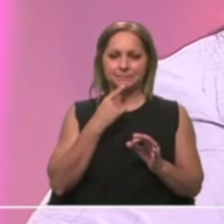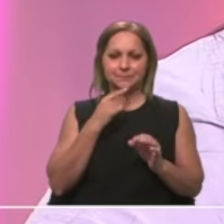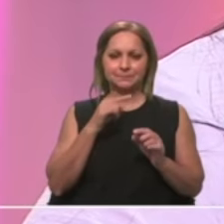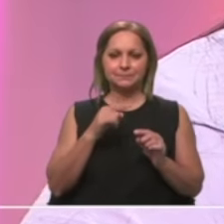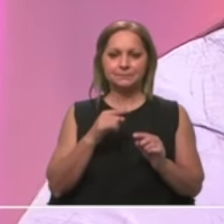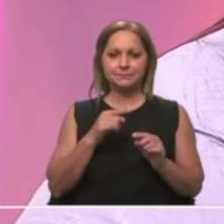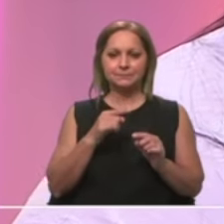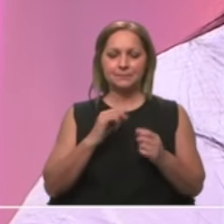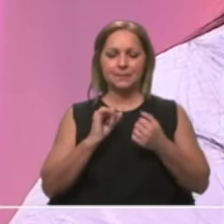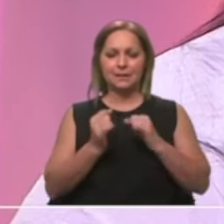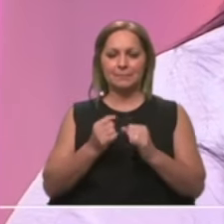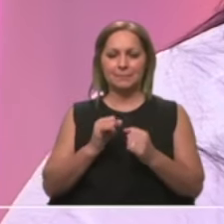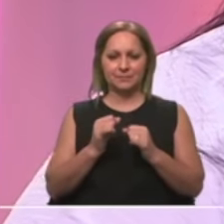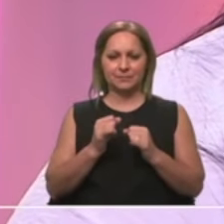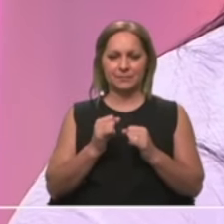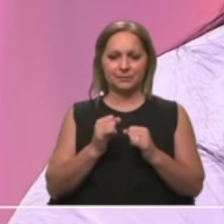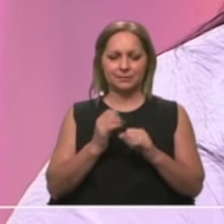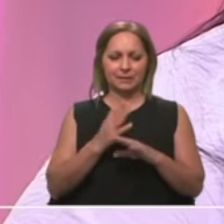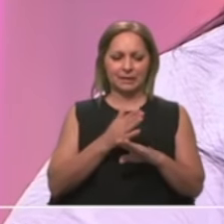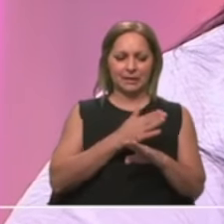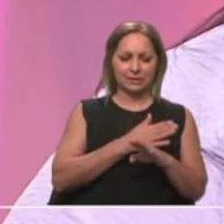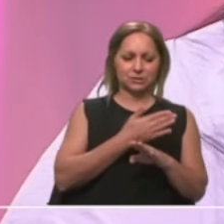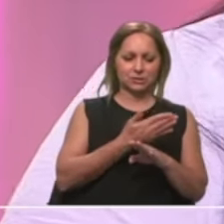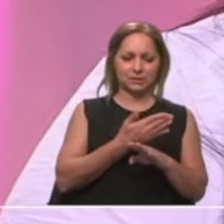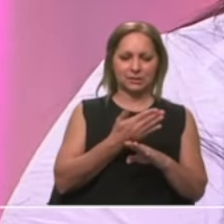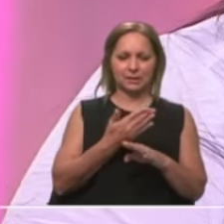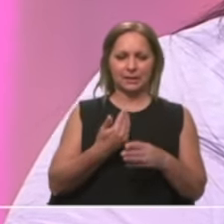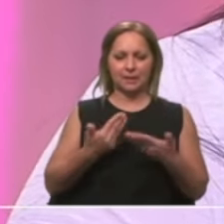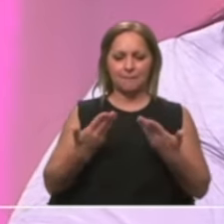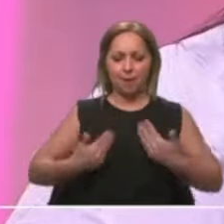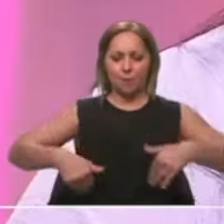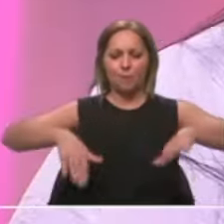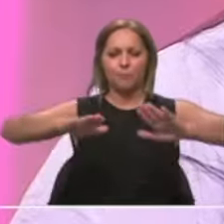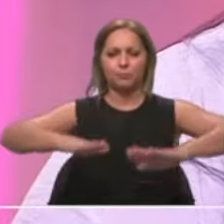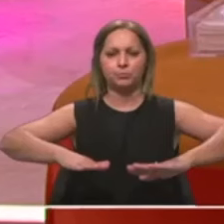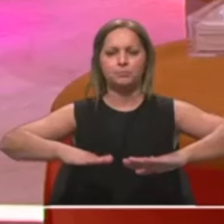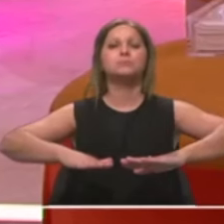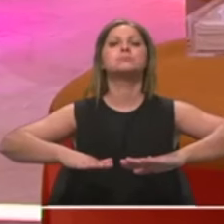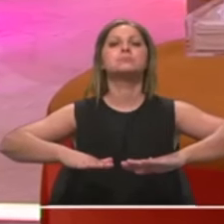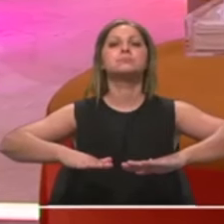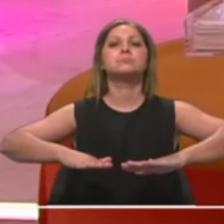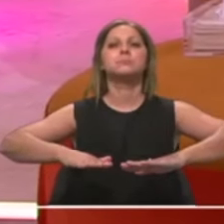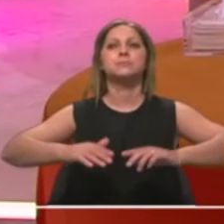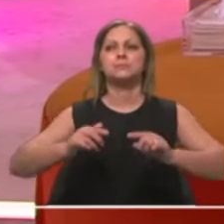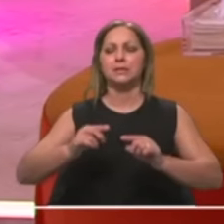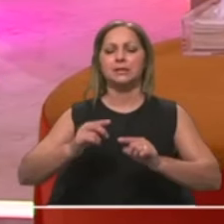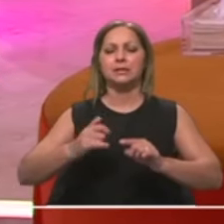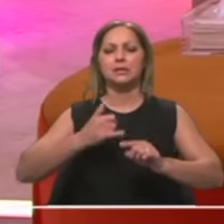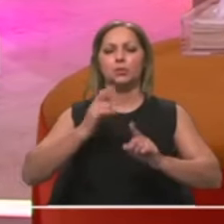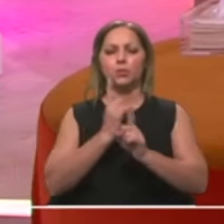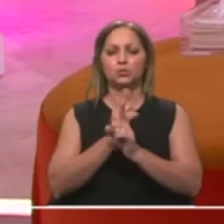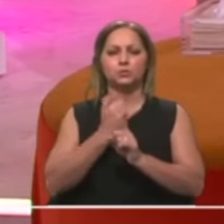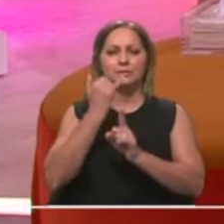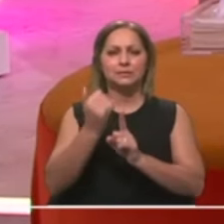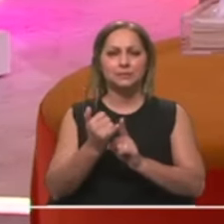perdido um dos movimentos que tinha ganho na última consulta, que era pôr as mãos para a frente e ela ficar assim com a cabeça. E quando ela faz isso, a Maria Clara